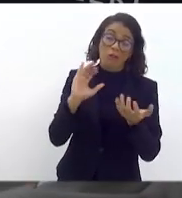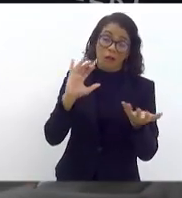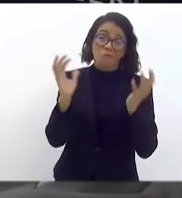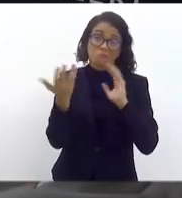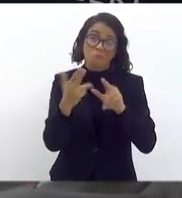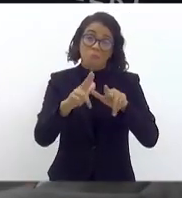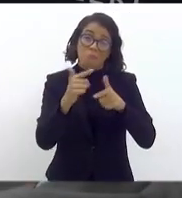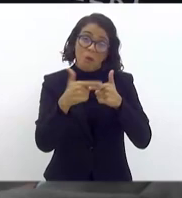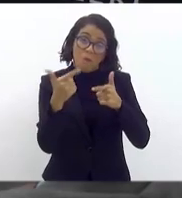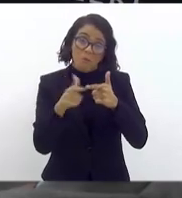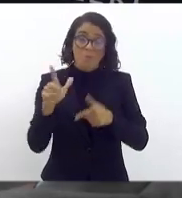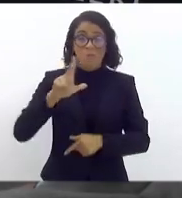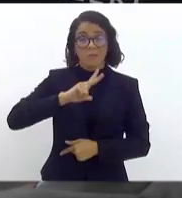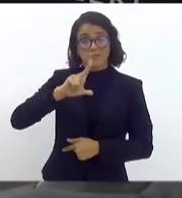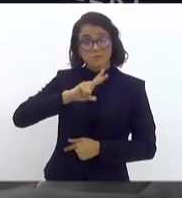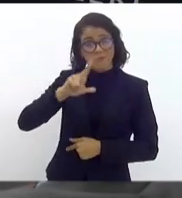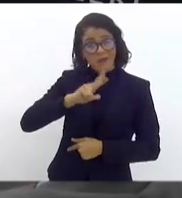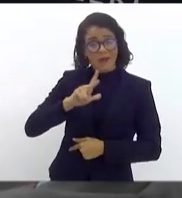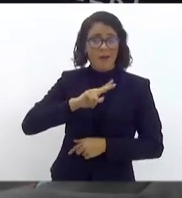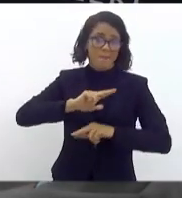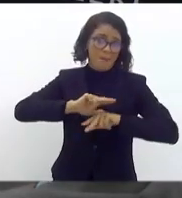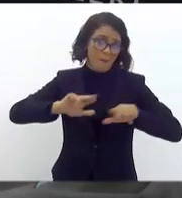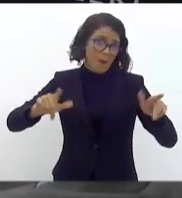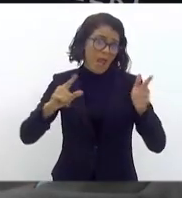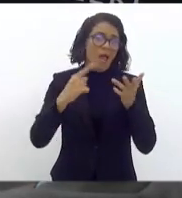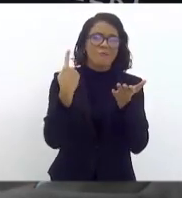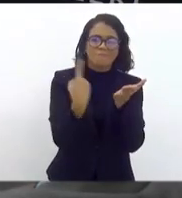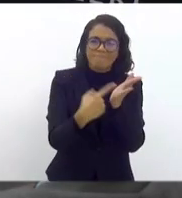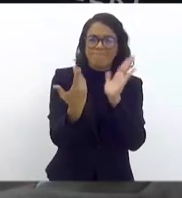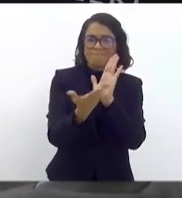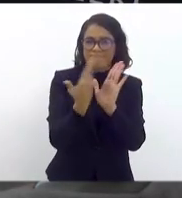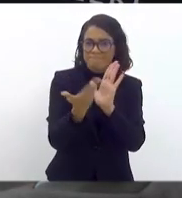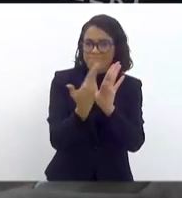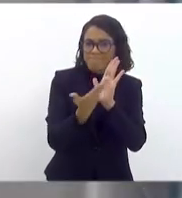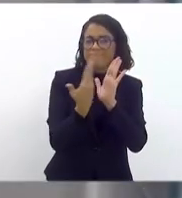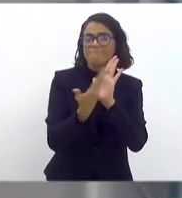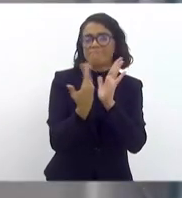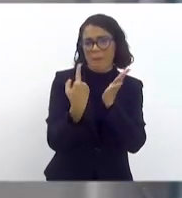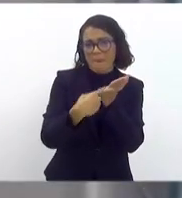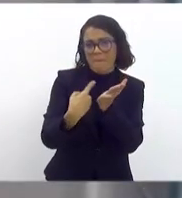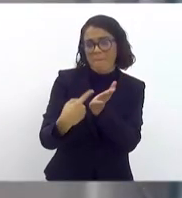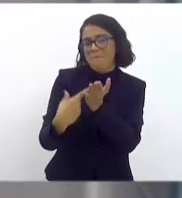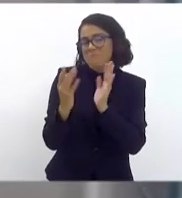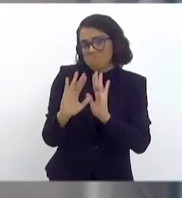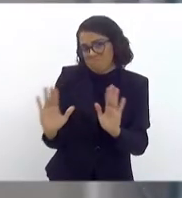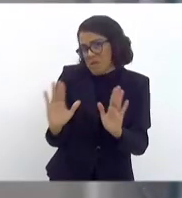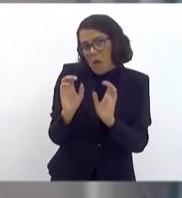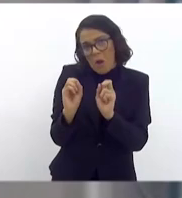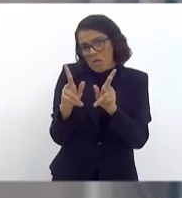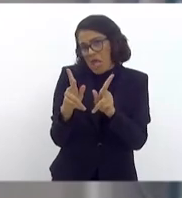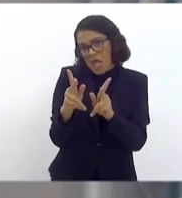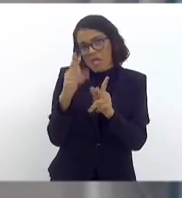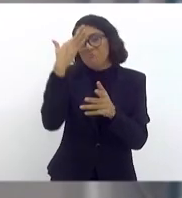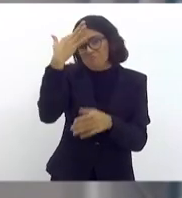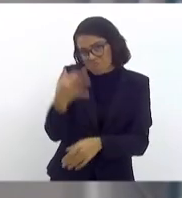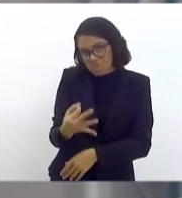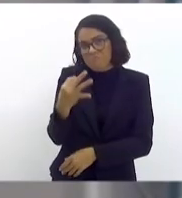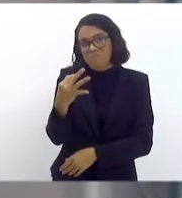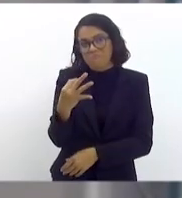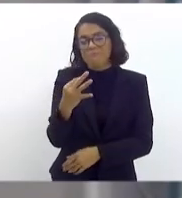problemas pessoais, qualquer agenda anteriormente firmada, ok, isso é absolutamente inteligível